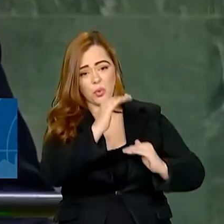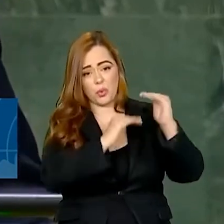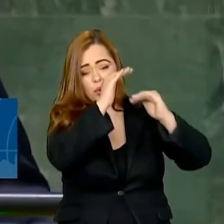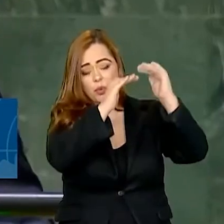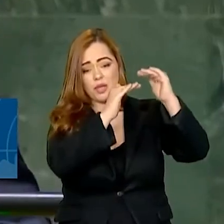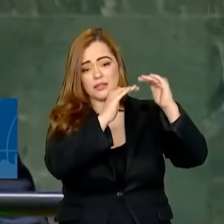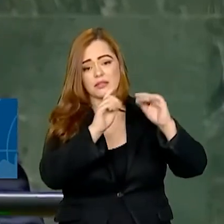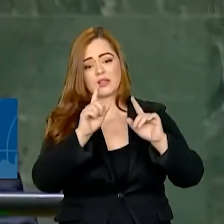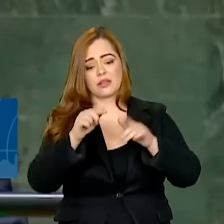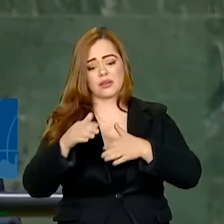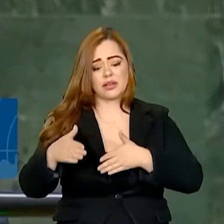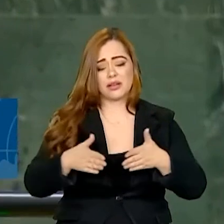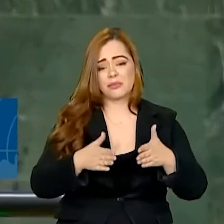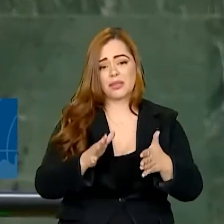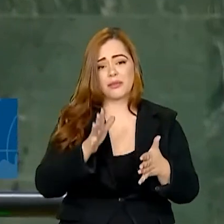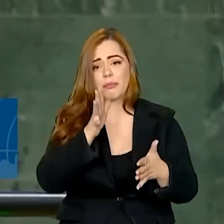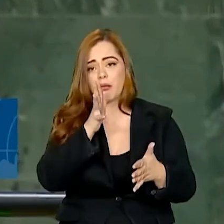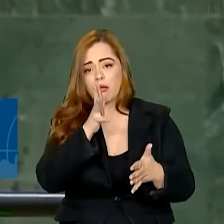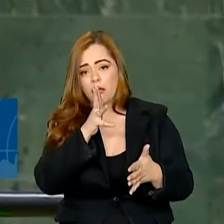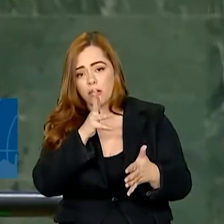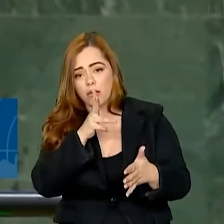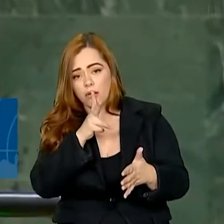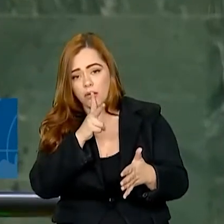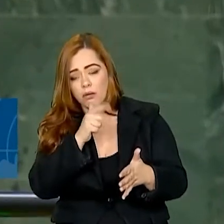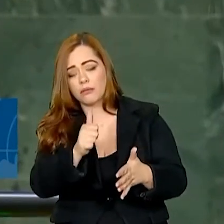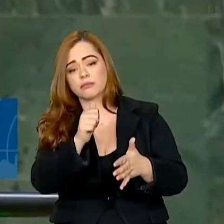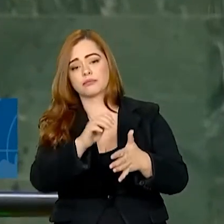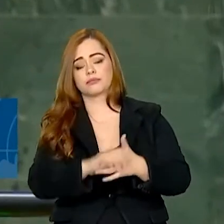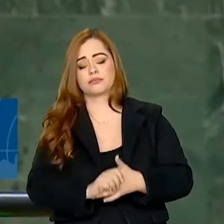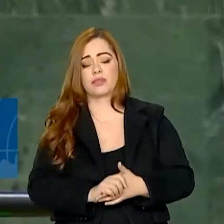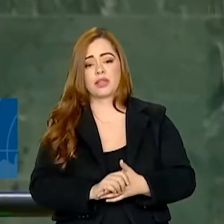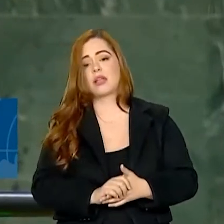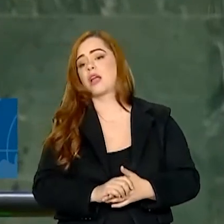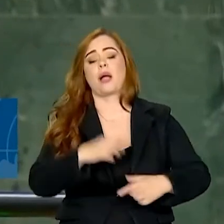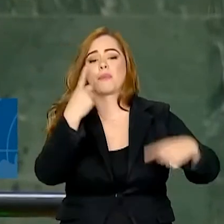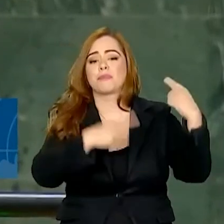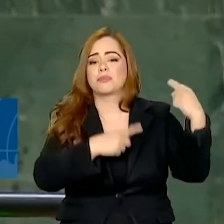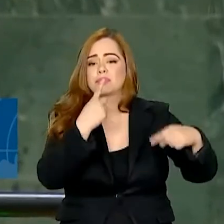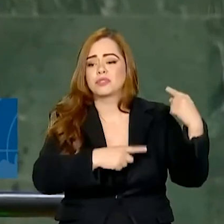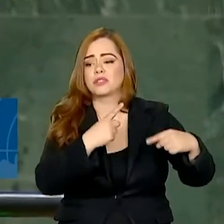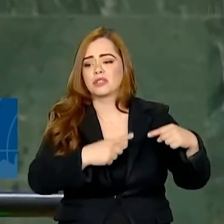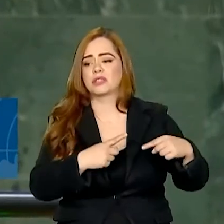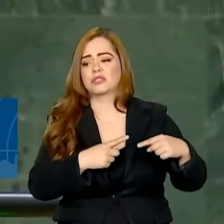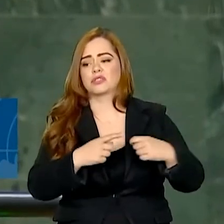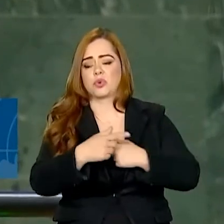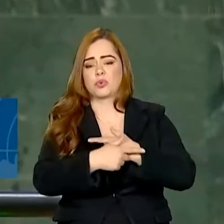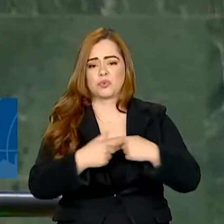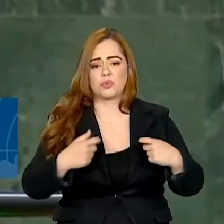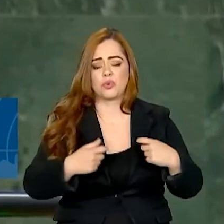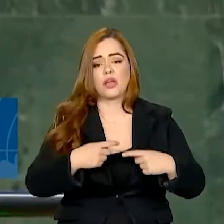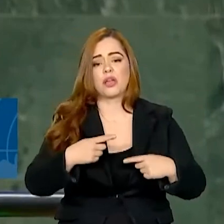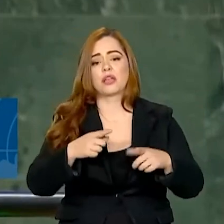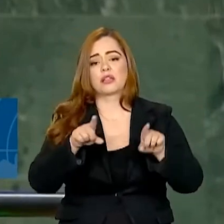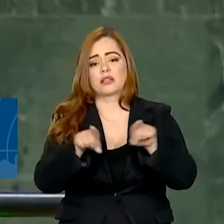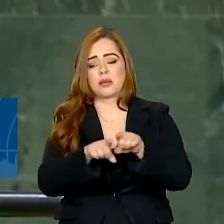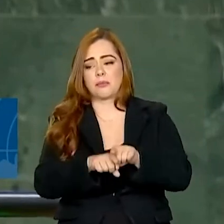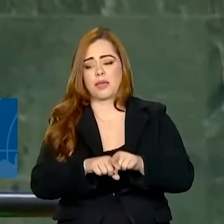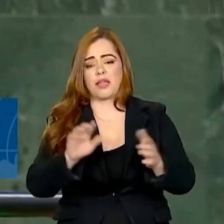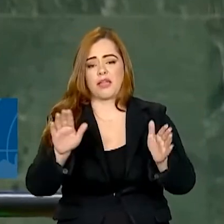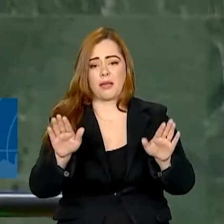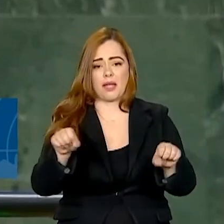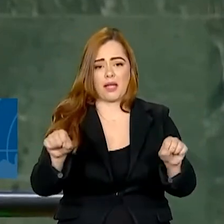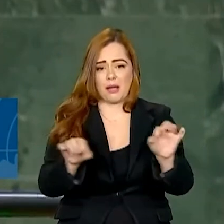caminha em ritmo muito lento. O imperativo moral e político de erradicar a pobreza e acabar